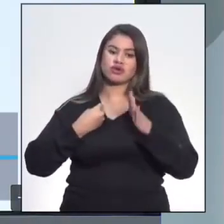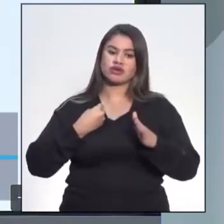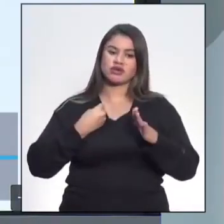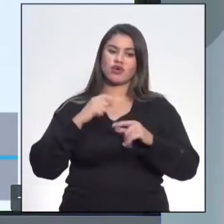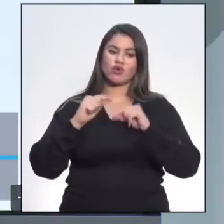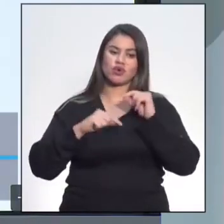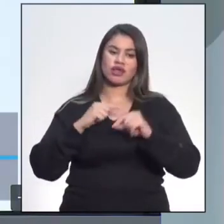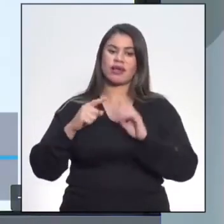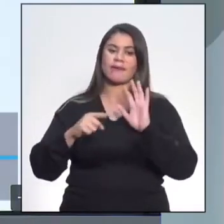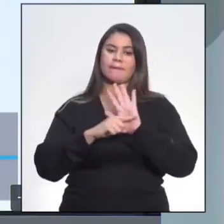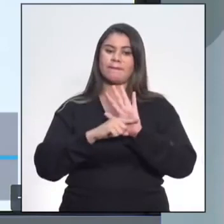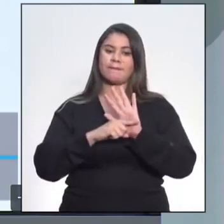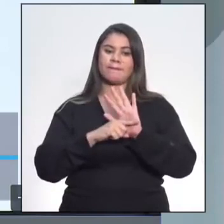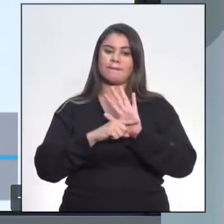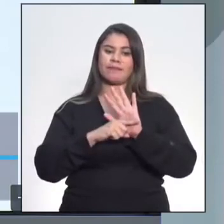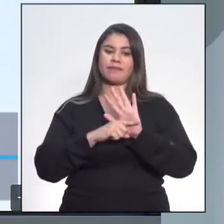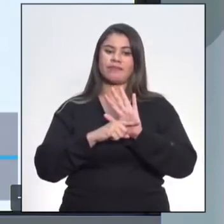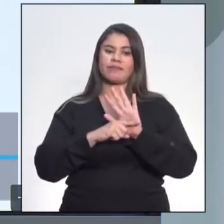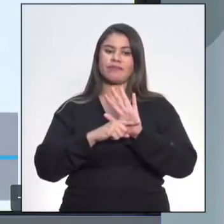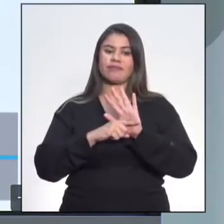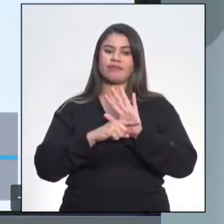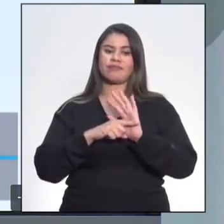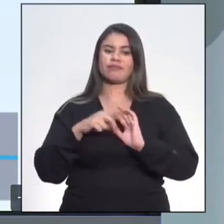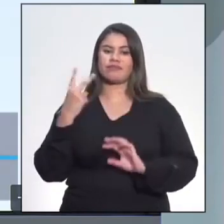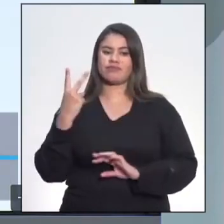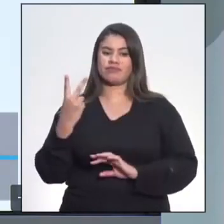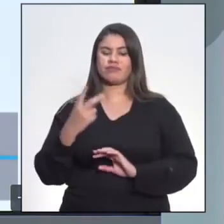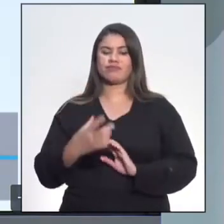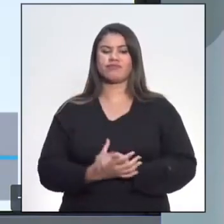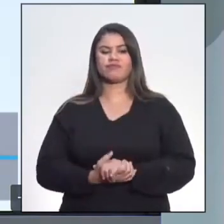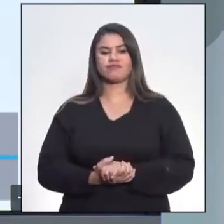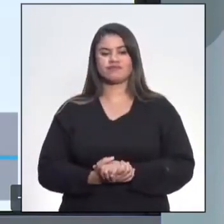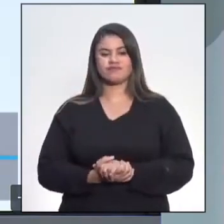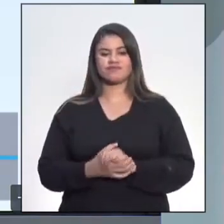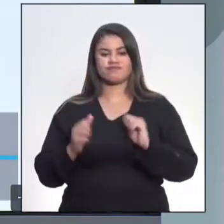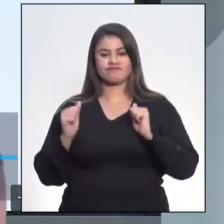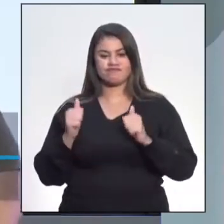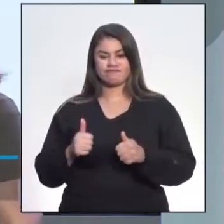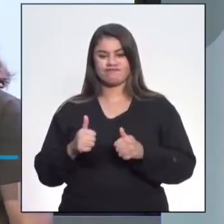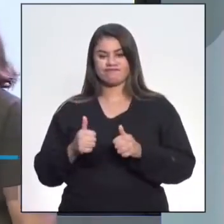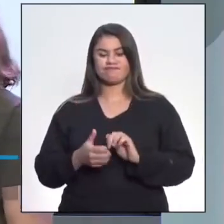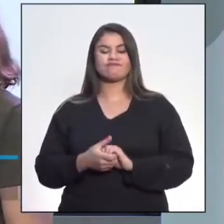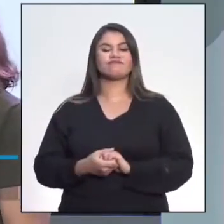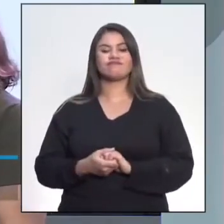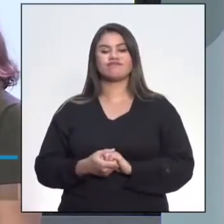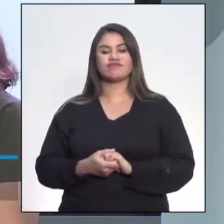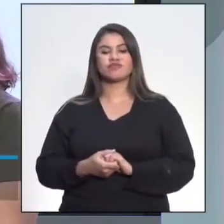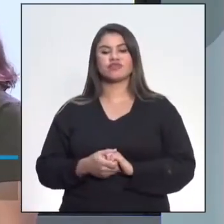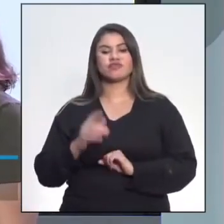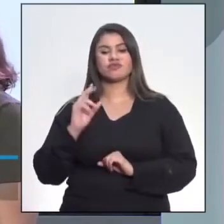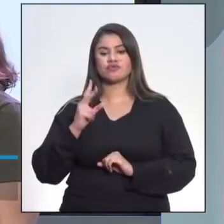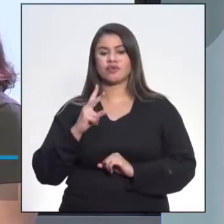É o menos... Olá, é o menos 2. Tudo bem? Então, toda vez que ele pedir o